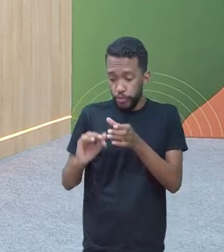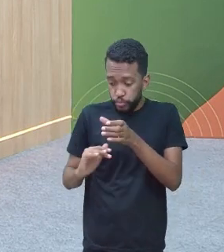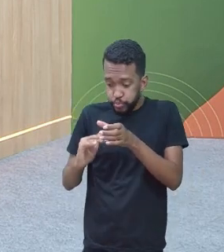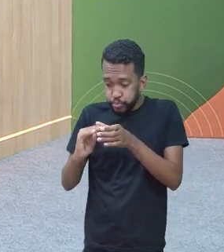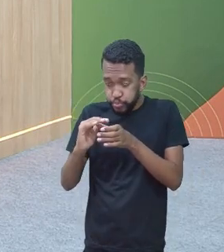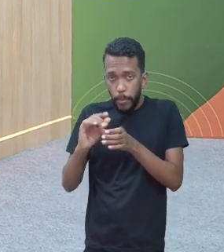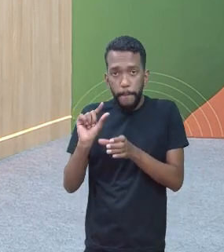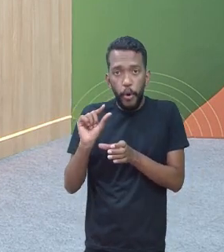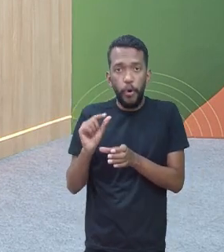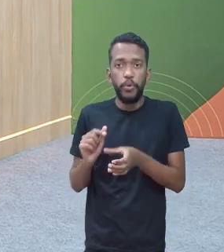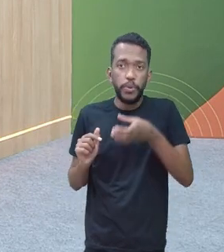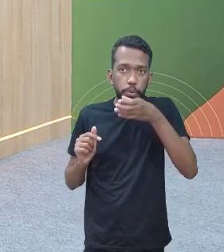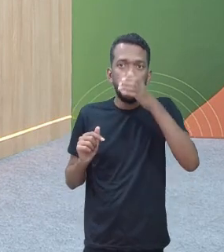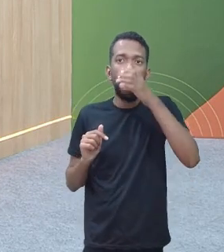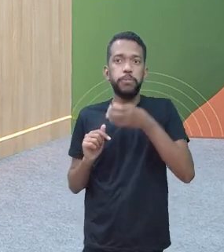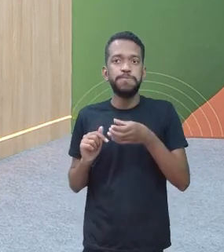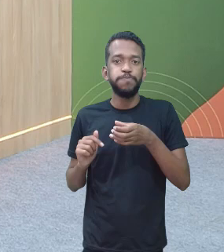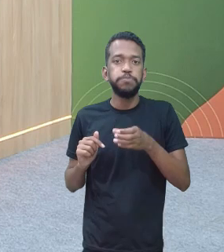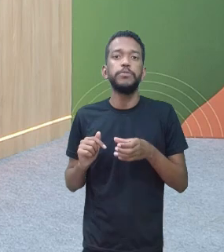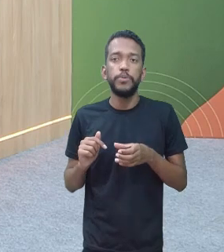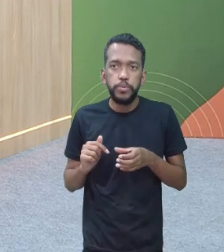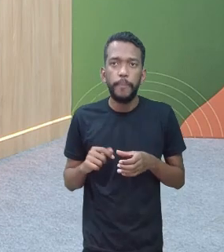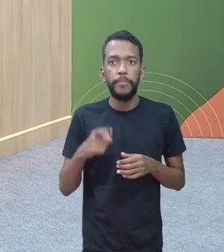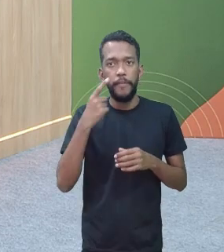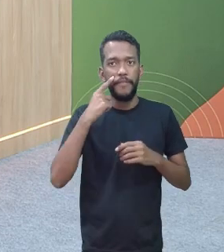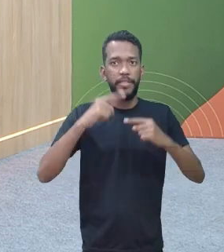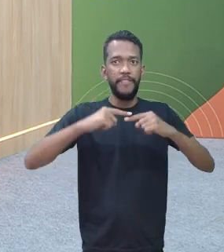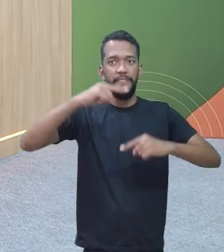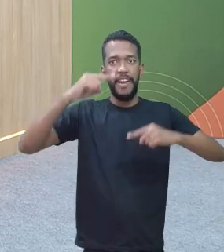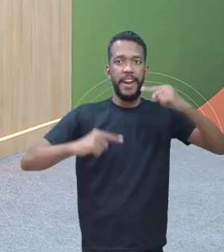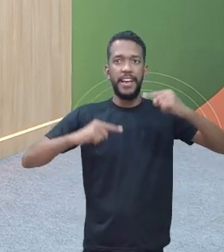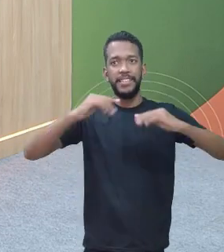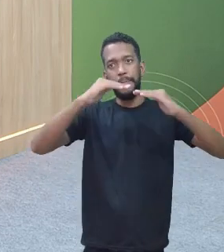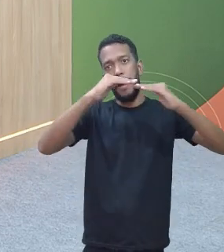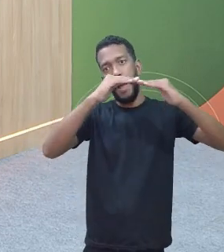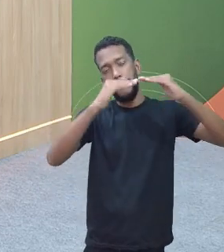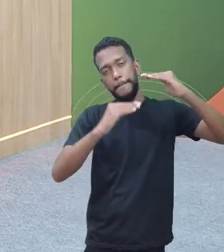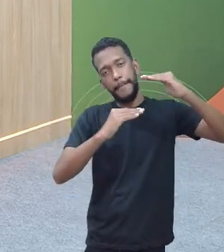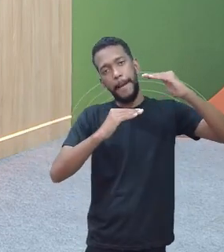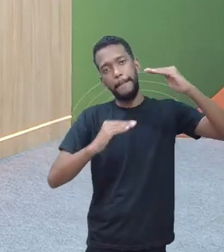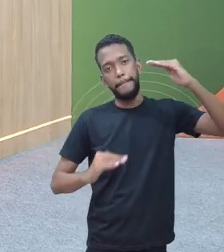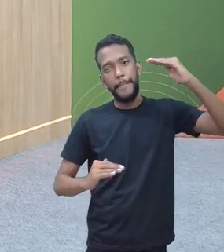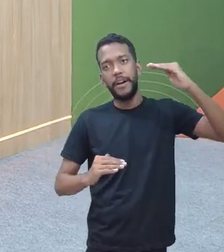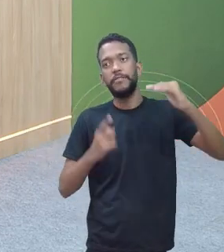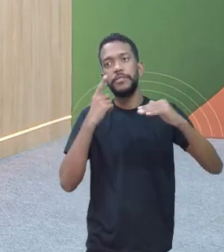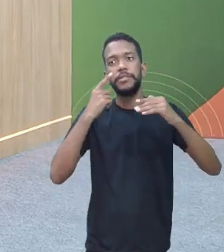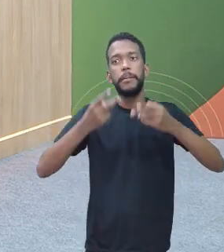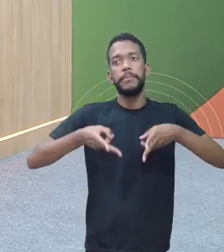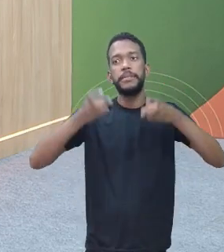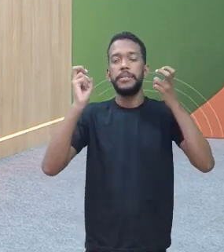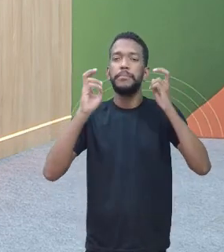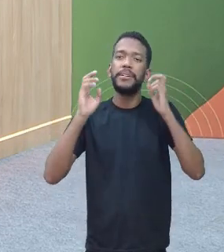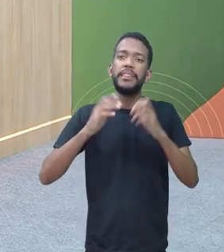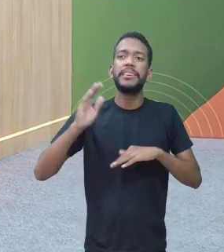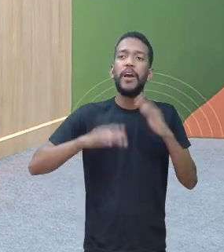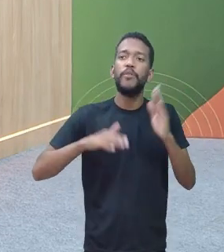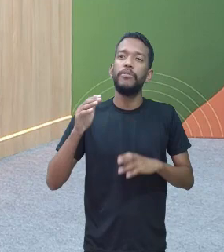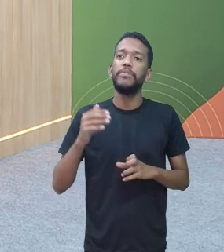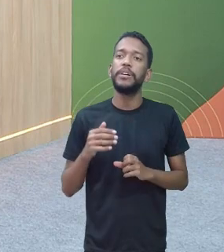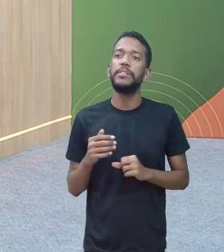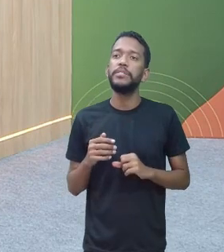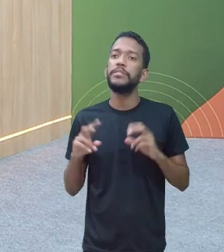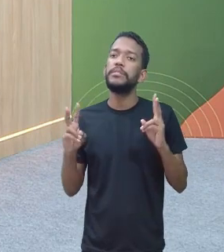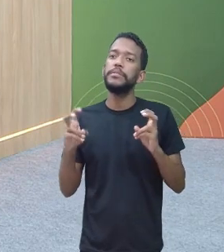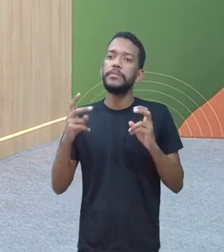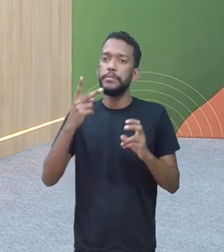1 ano, olha a diferença das barrinhas, gente. Isso é muito legal de você perceber. talvez a leitura, talvez não, acho que a